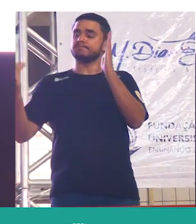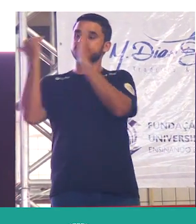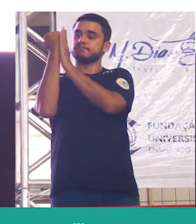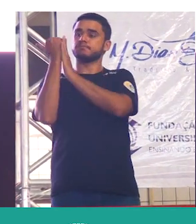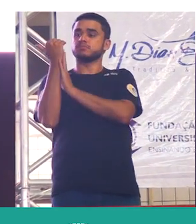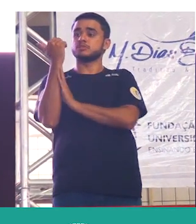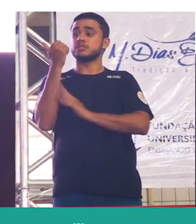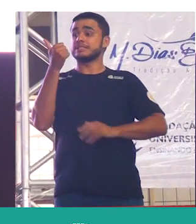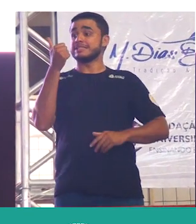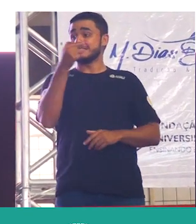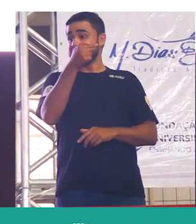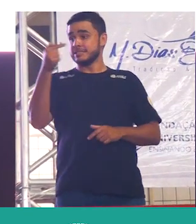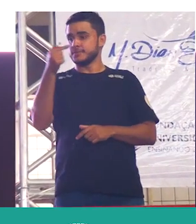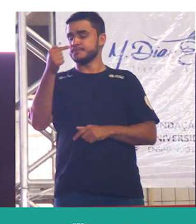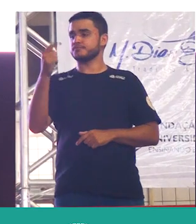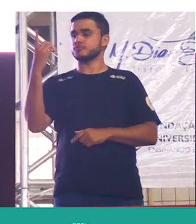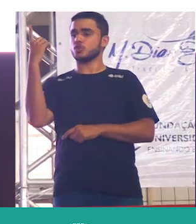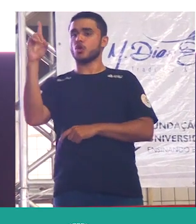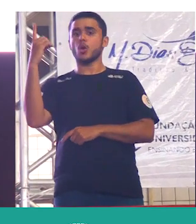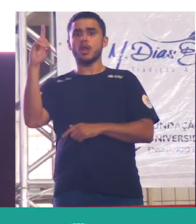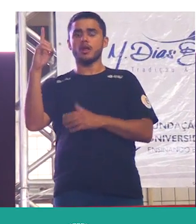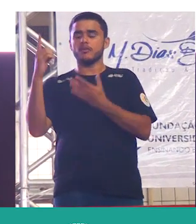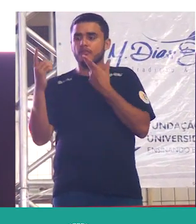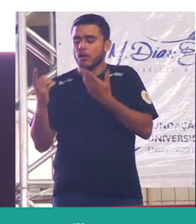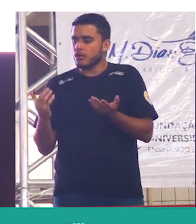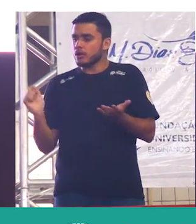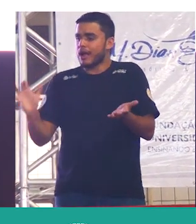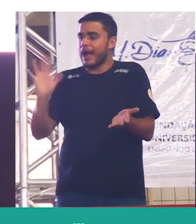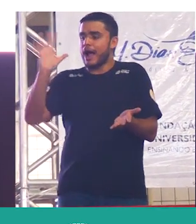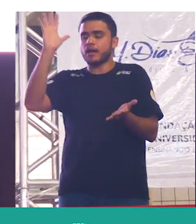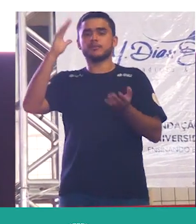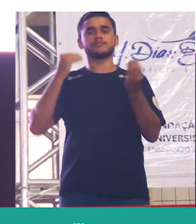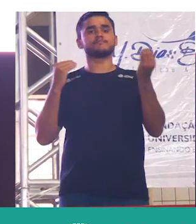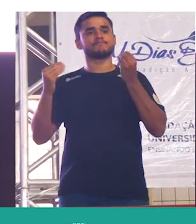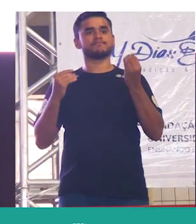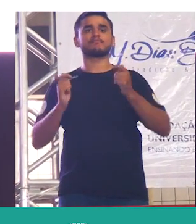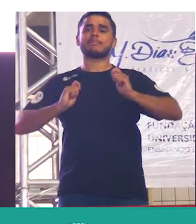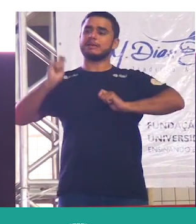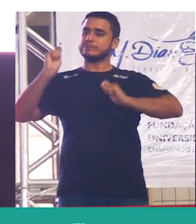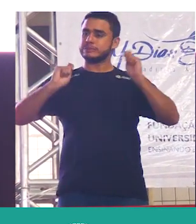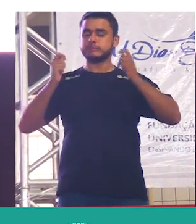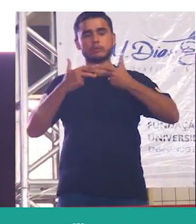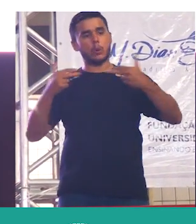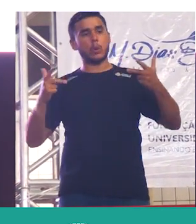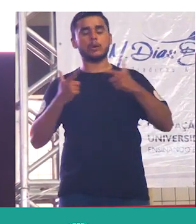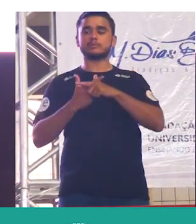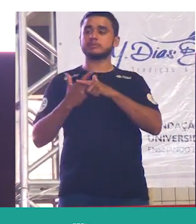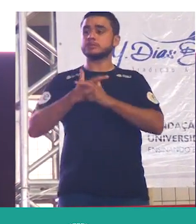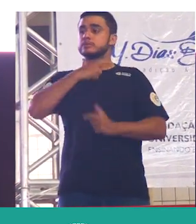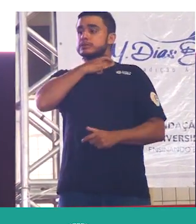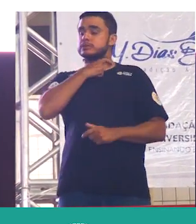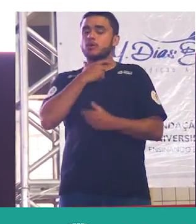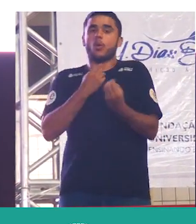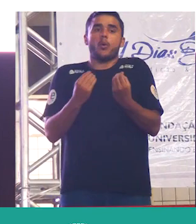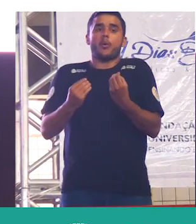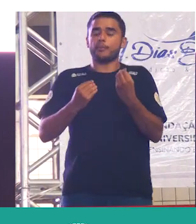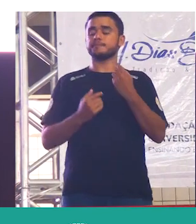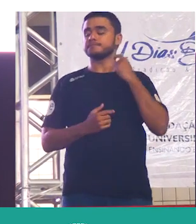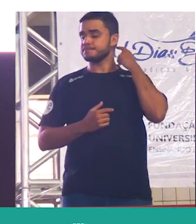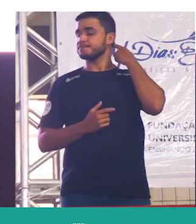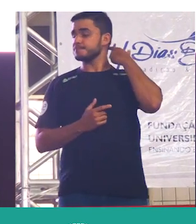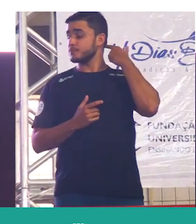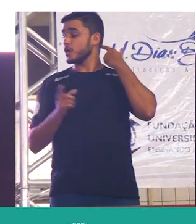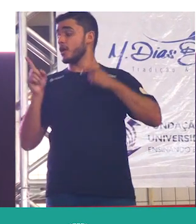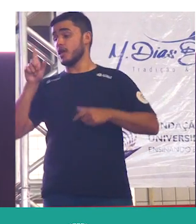77 dólares. Então, pessoal, por conta da crise do petróleo, tá? E o governo